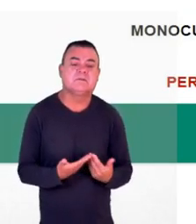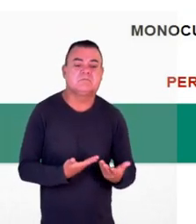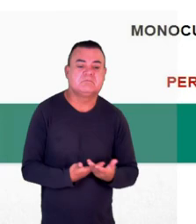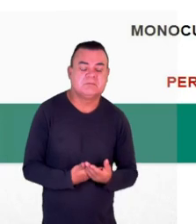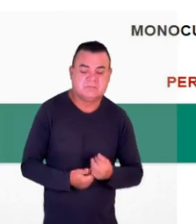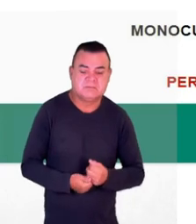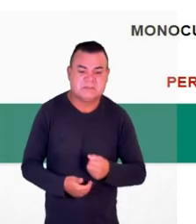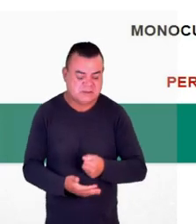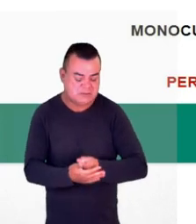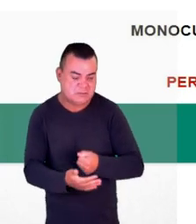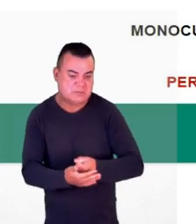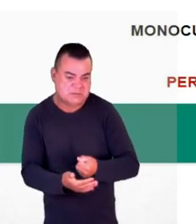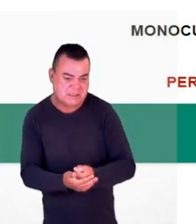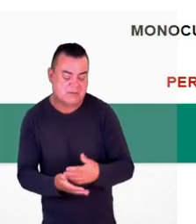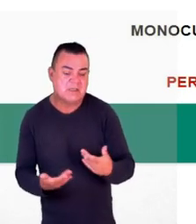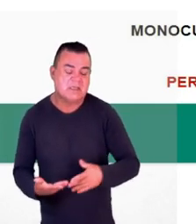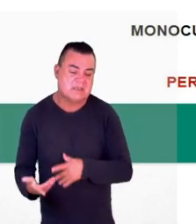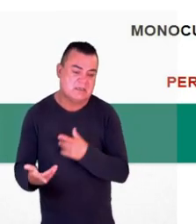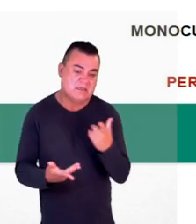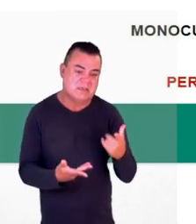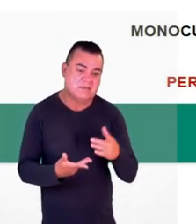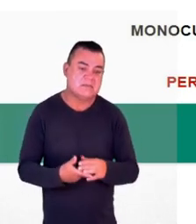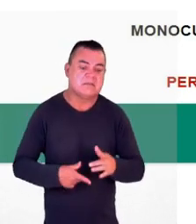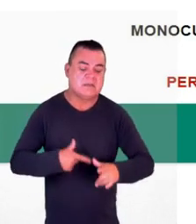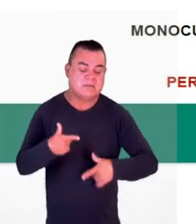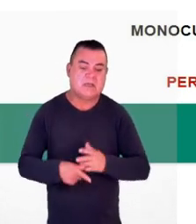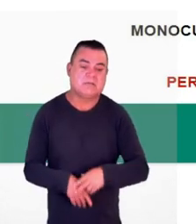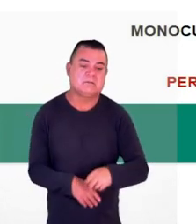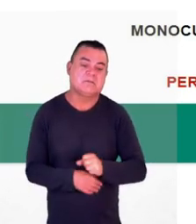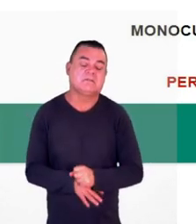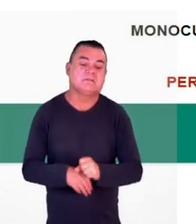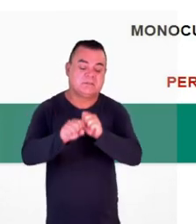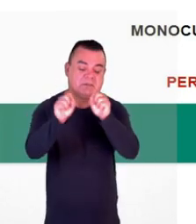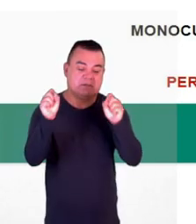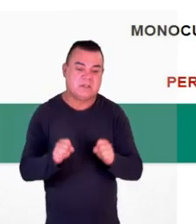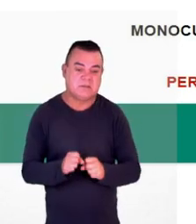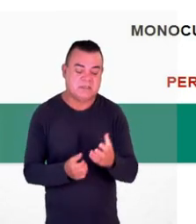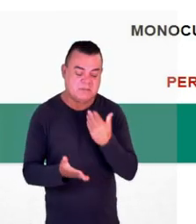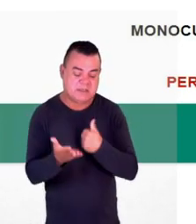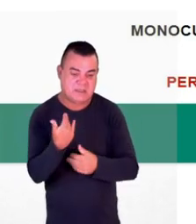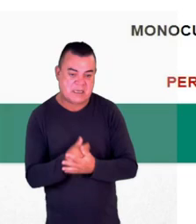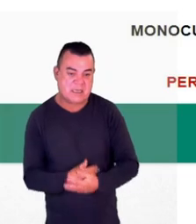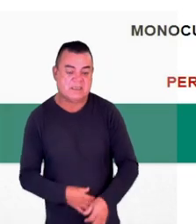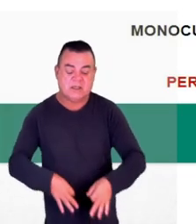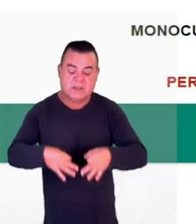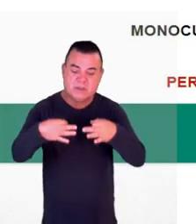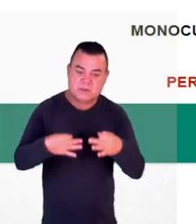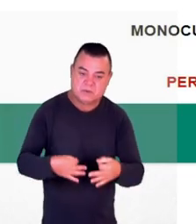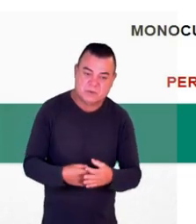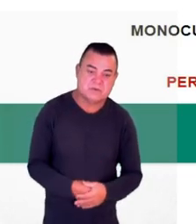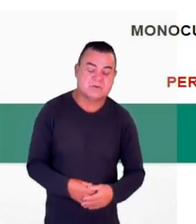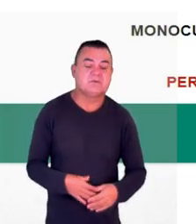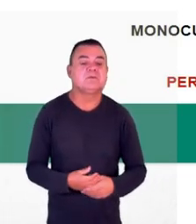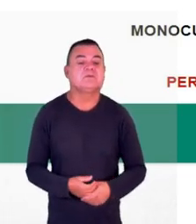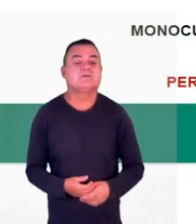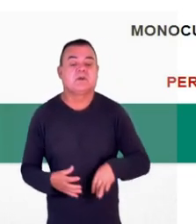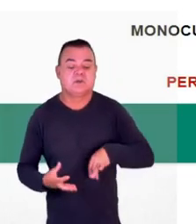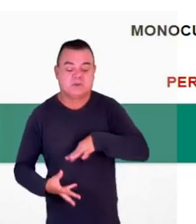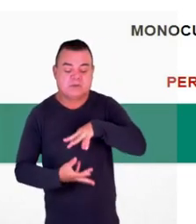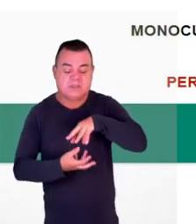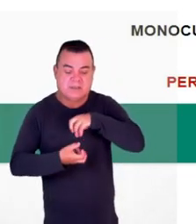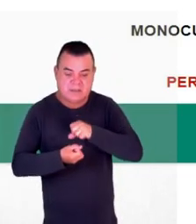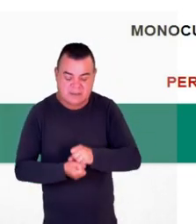sistemas alimentares para sistemas alimentares mais justos sustentáveis eh nutritivos né Eh realmente toda a